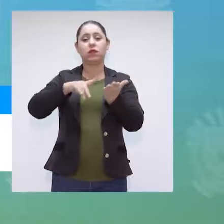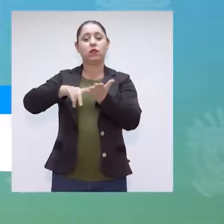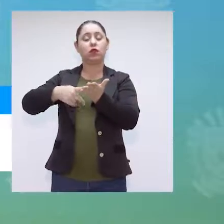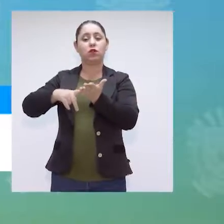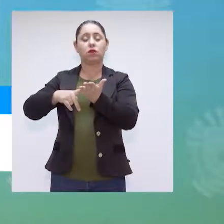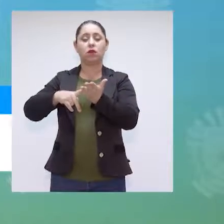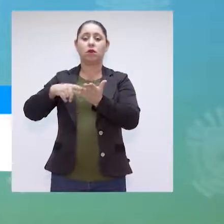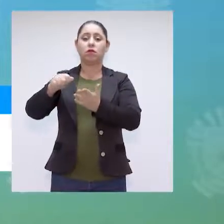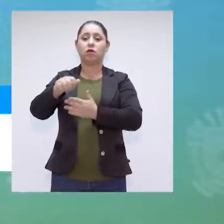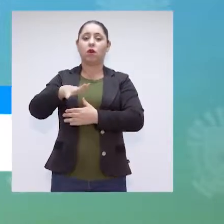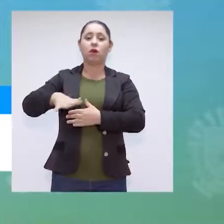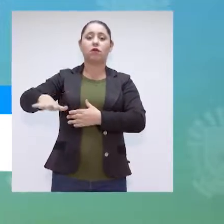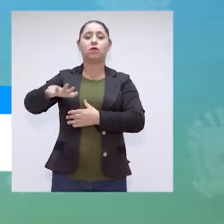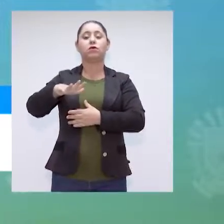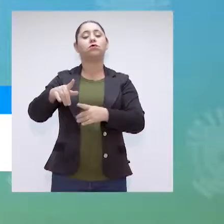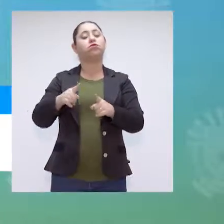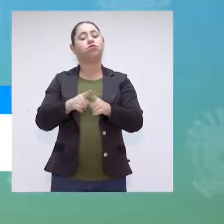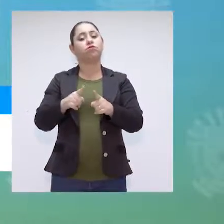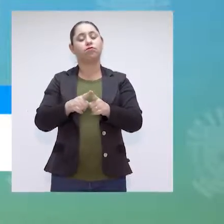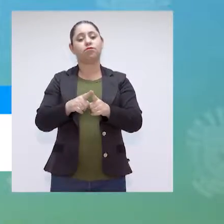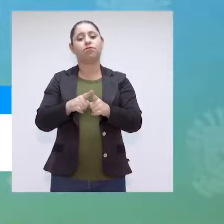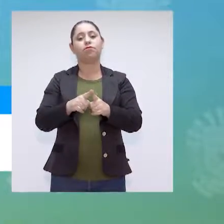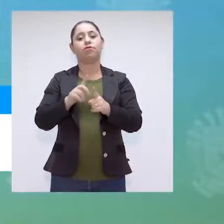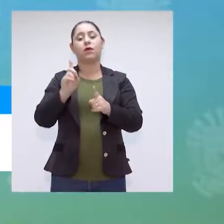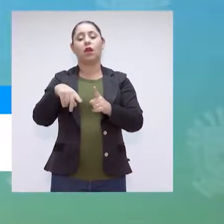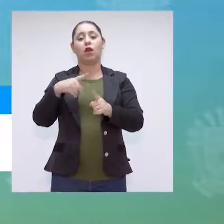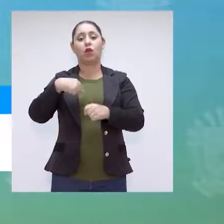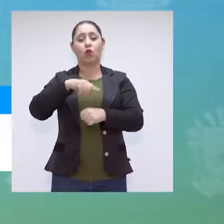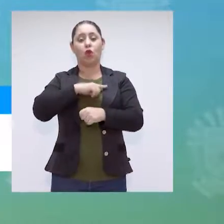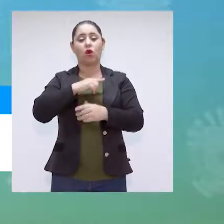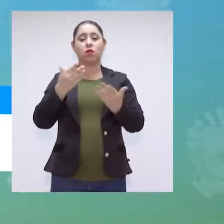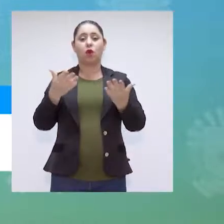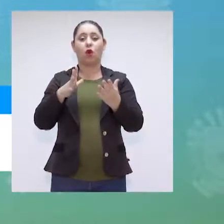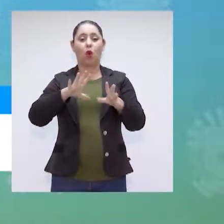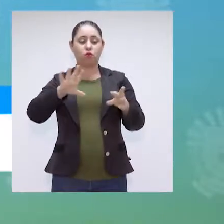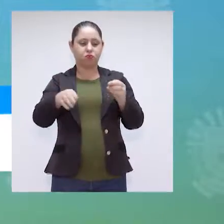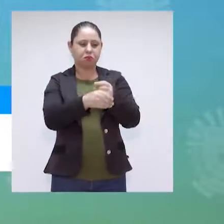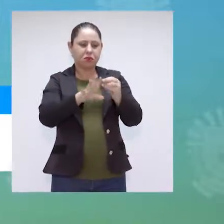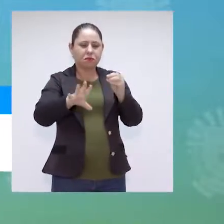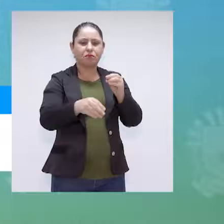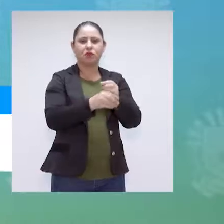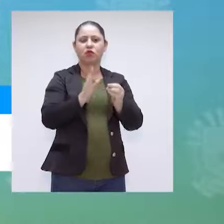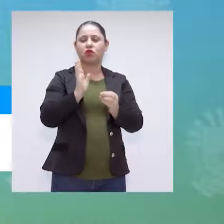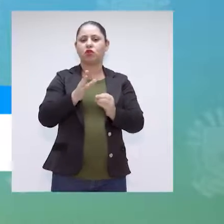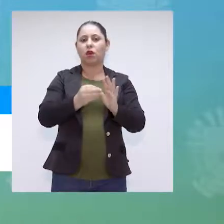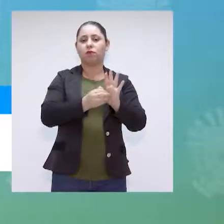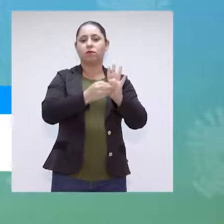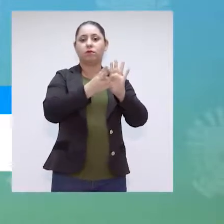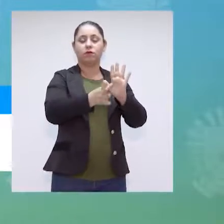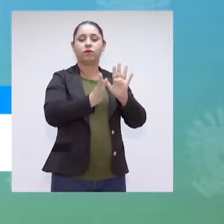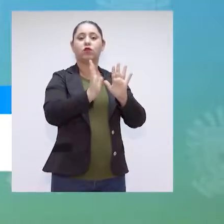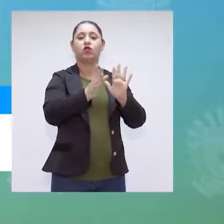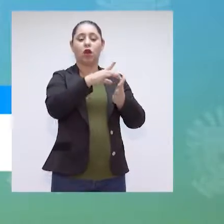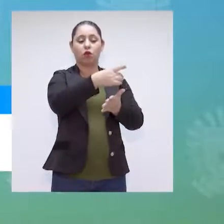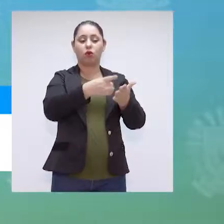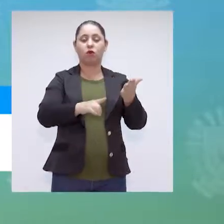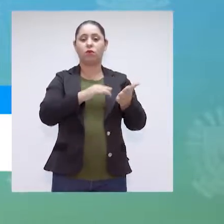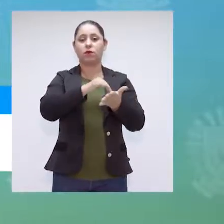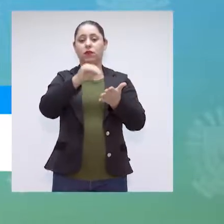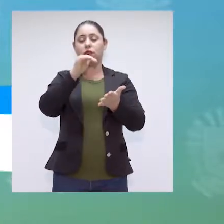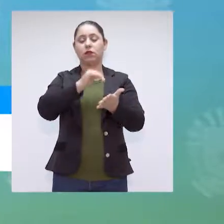dos Psicólogos, Sindicato dos Assistentes Sociais, e nós estamos acumulando, inclusive já